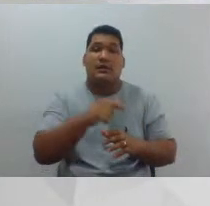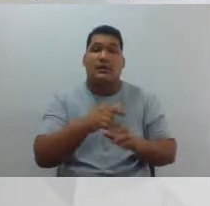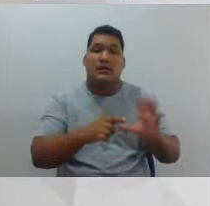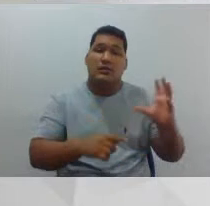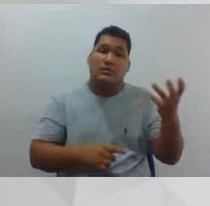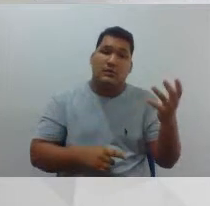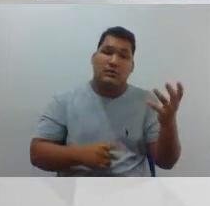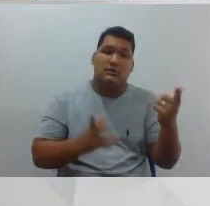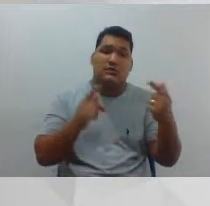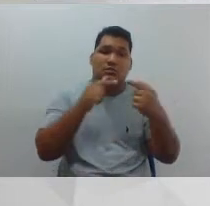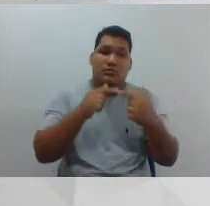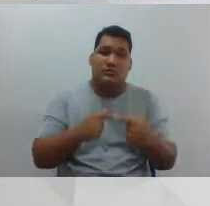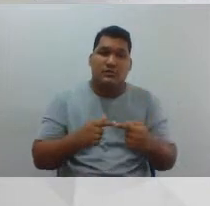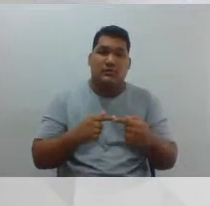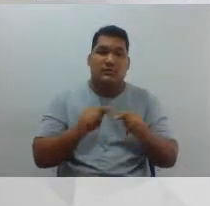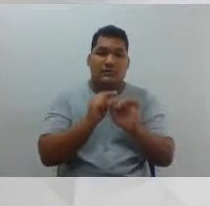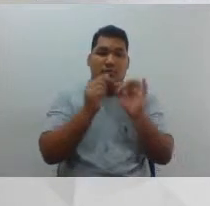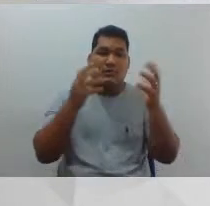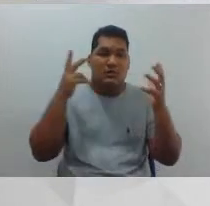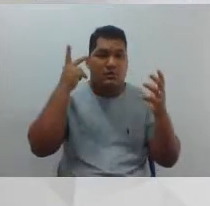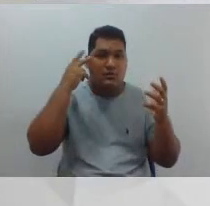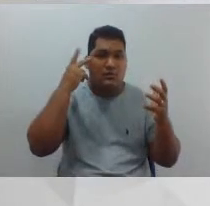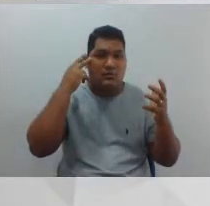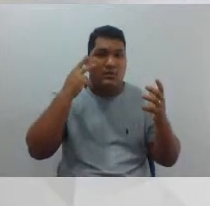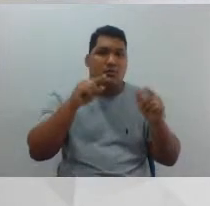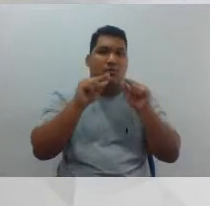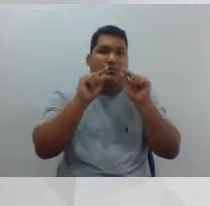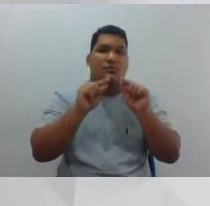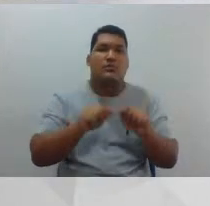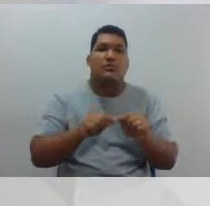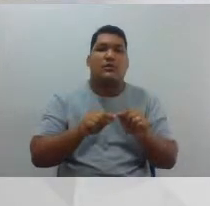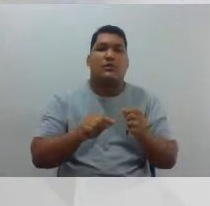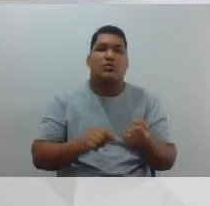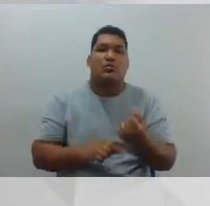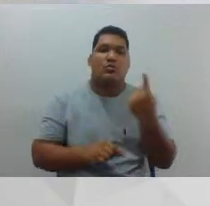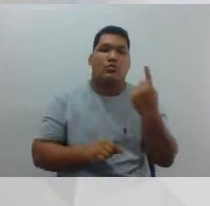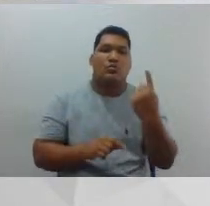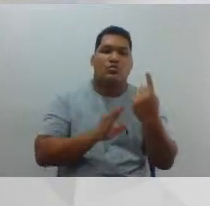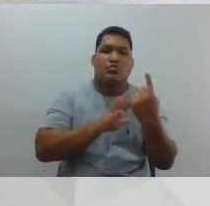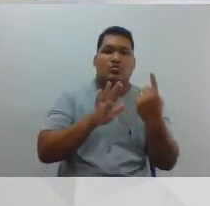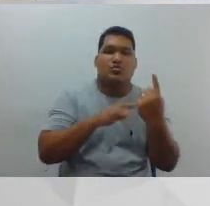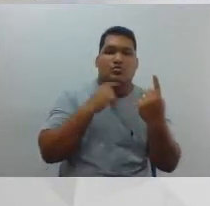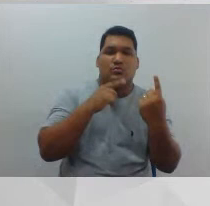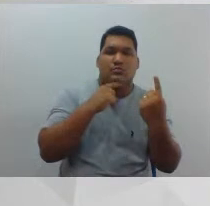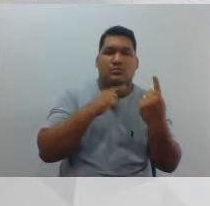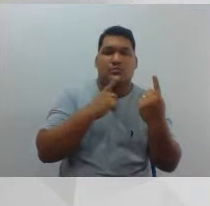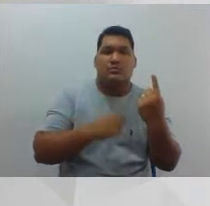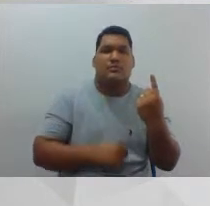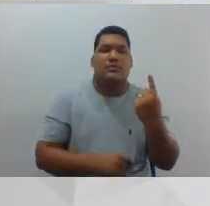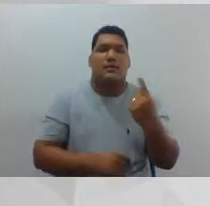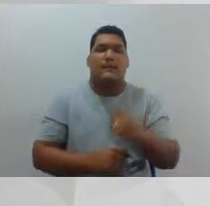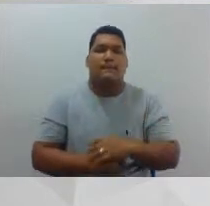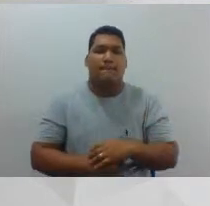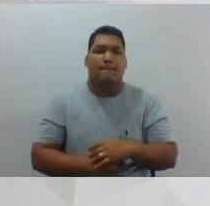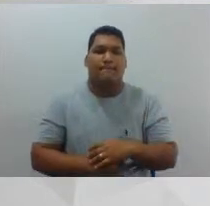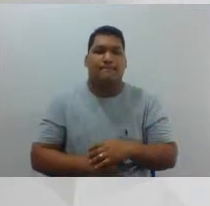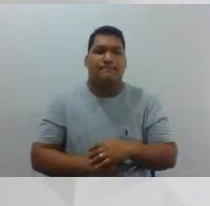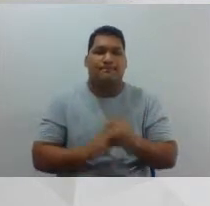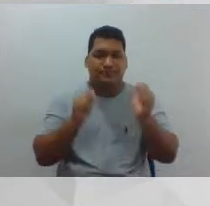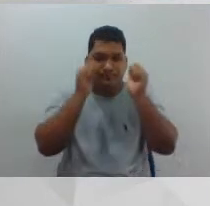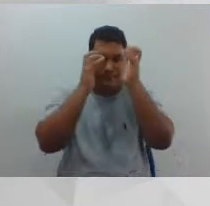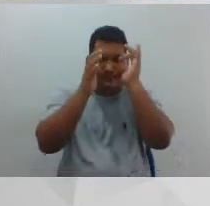na natureza, é que um único neurônio não faz muita coisa. Então, o poder do cérebro, do ser